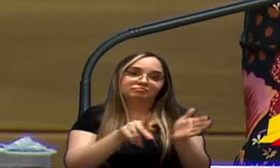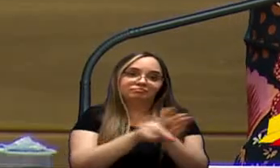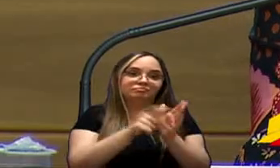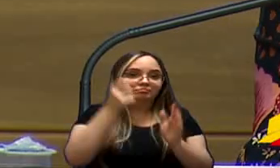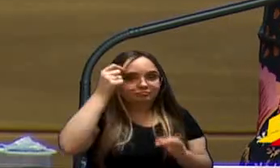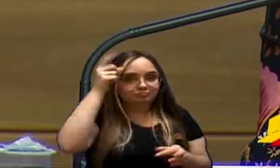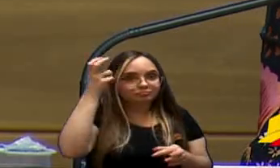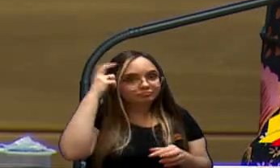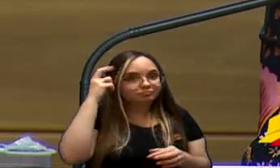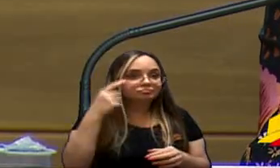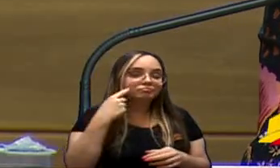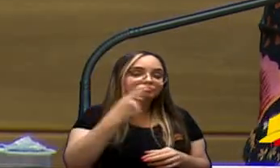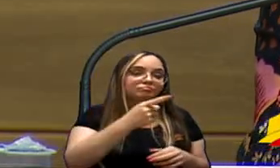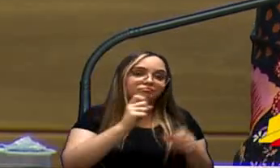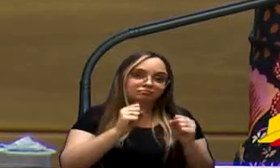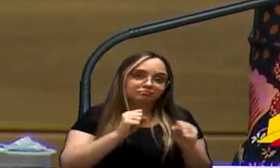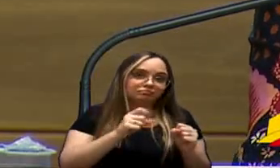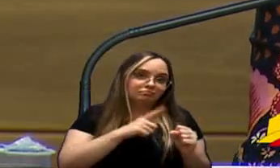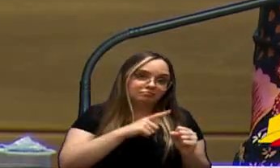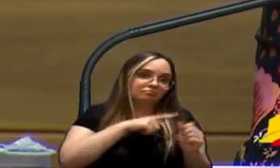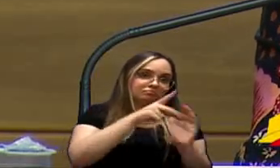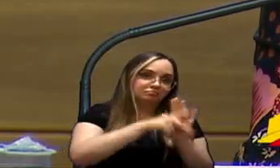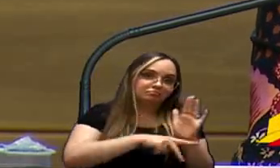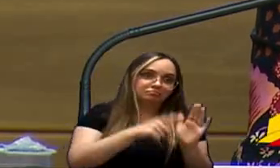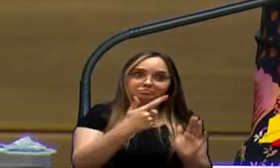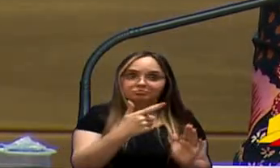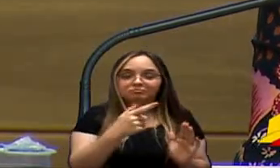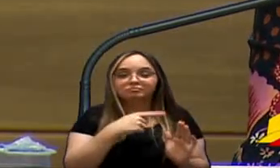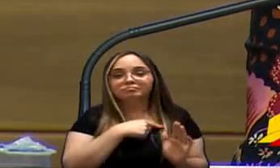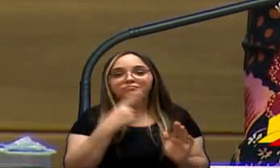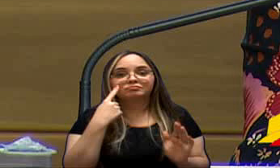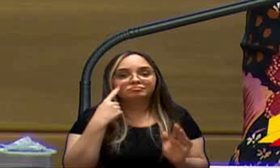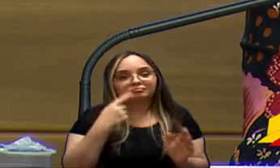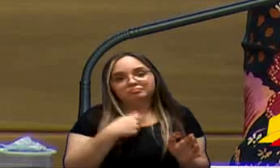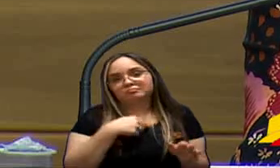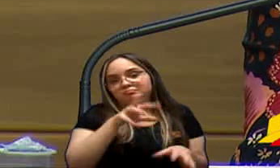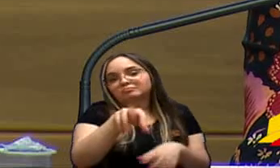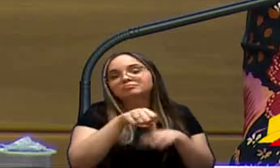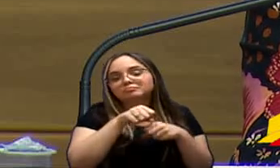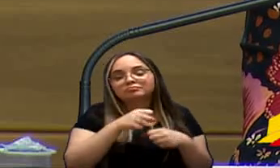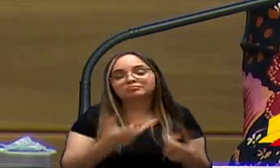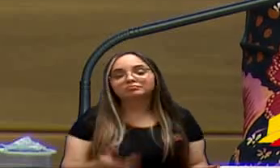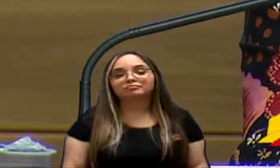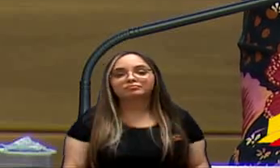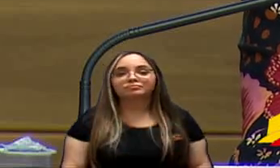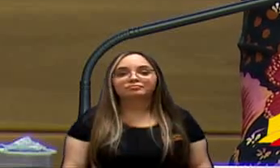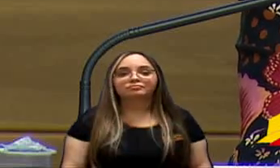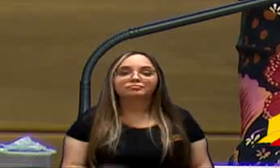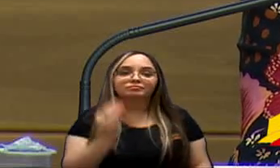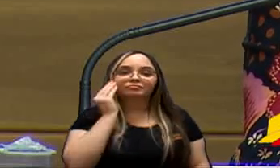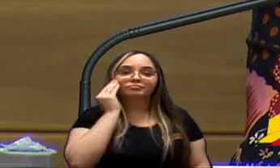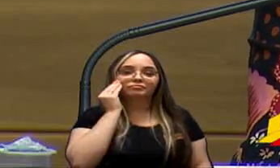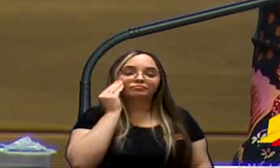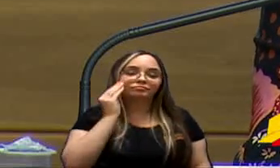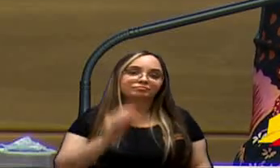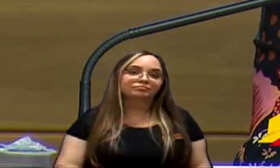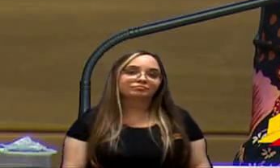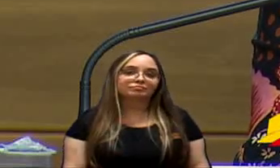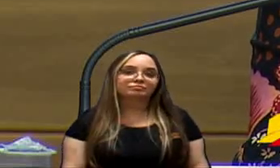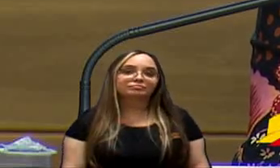Cultura se ele tem um projeto para isso. Se ele não tiver, vou puxar, favor, vou verificar de puxar para a